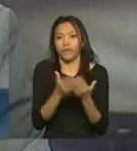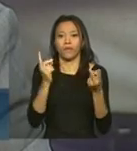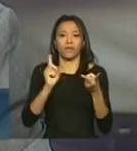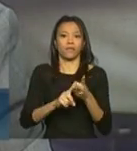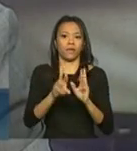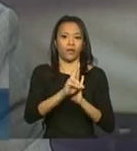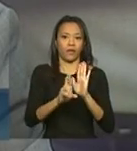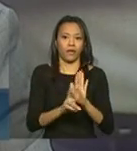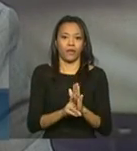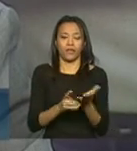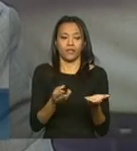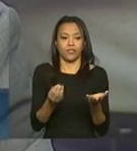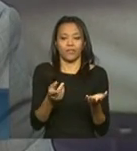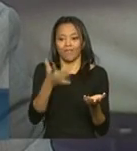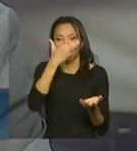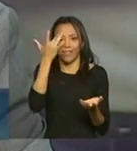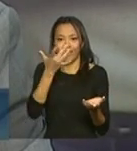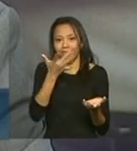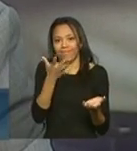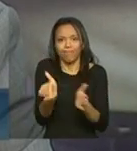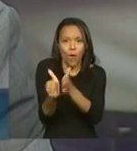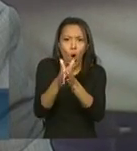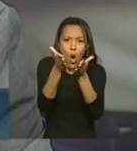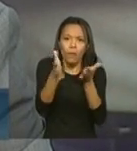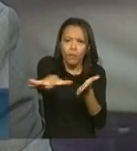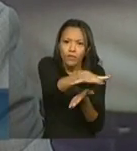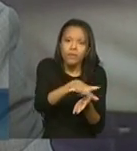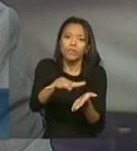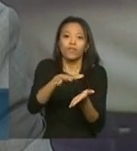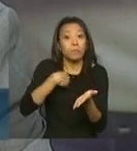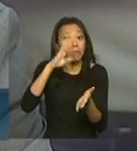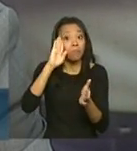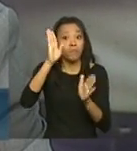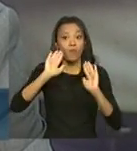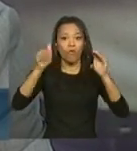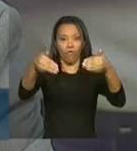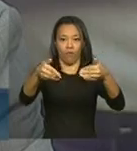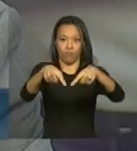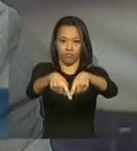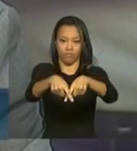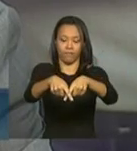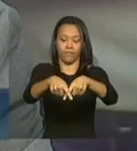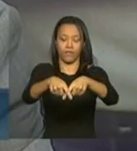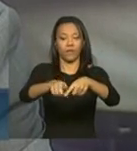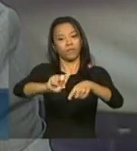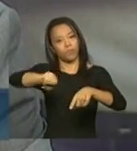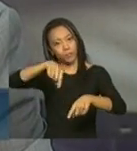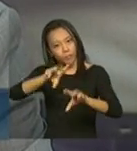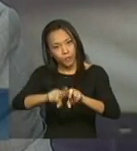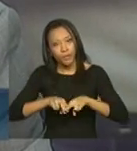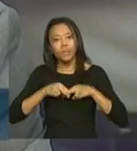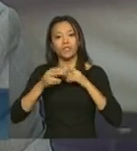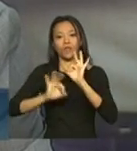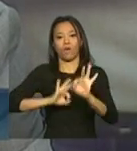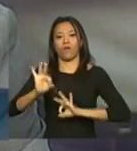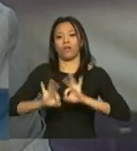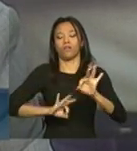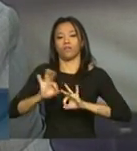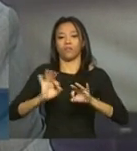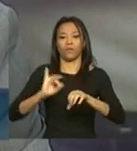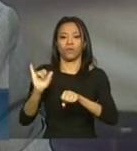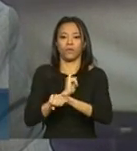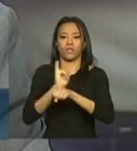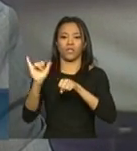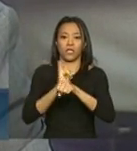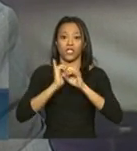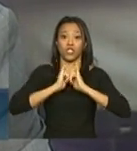de vulnerabilidade, foram considerados prioritários. Certo? E estruturou a campanha para fazer nesses 800 municípios. E assim fez